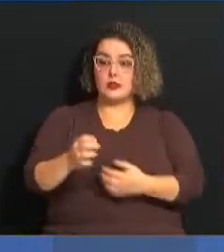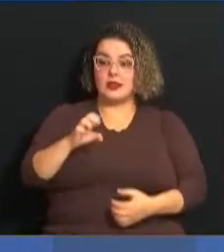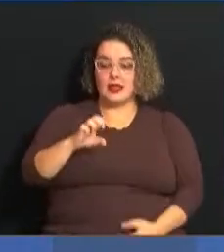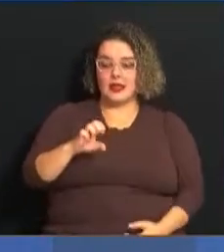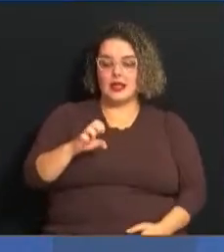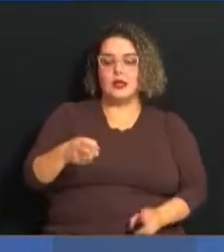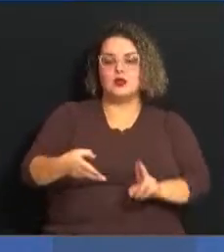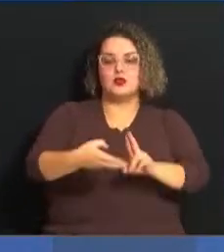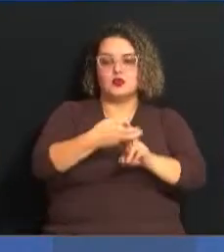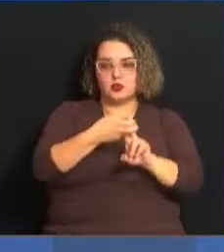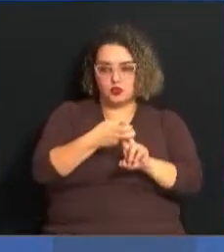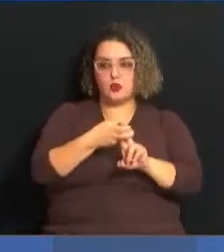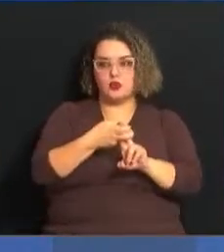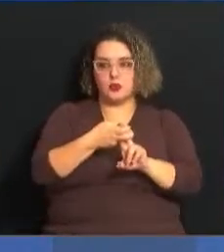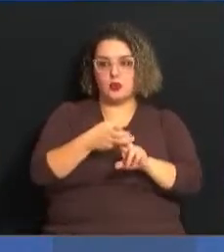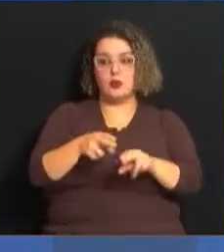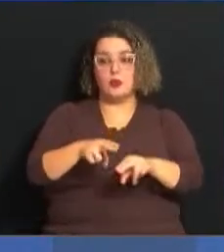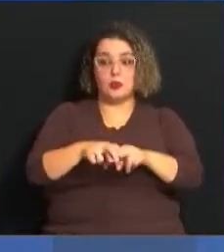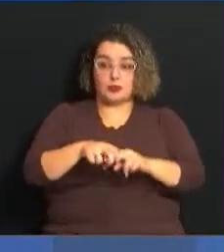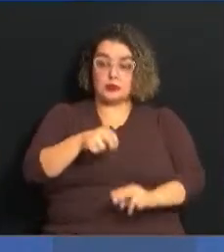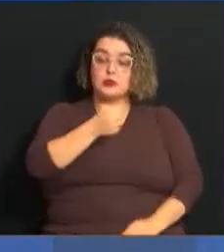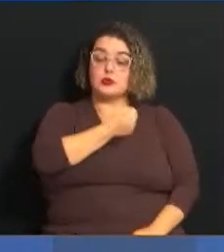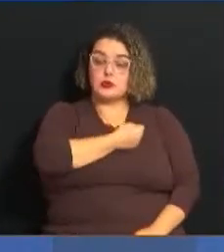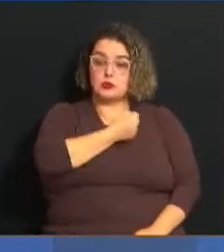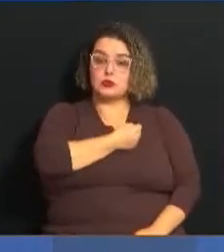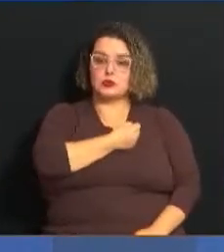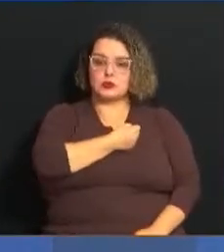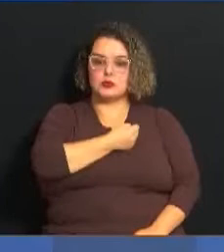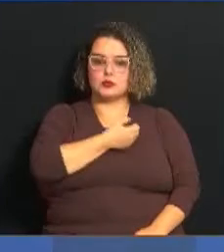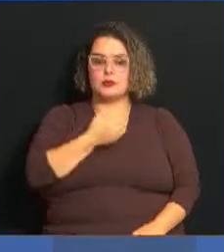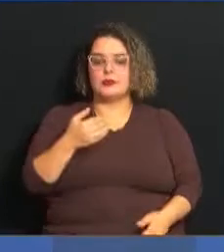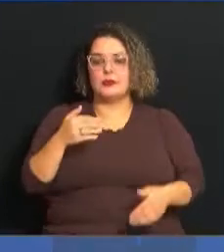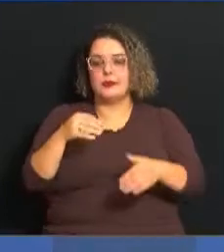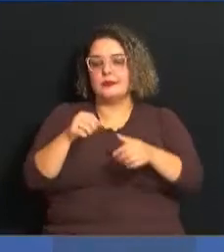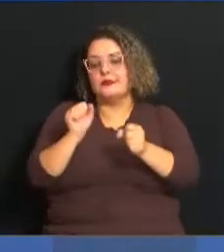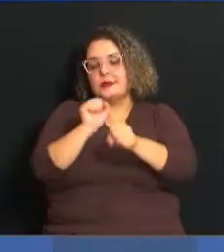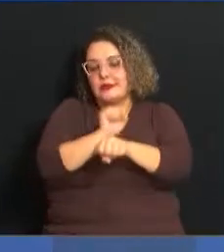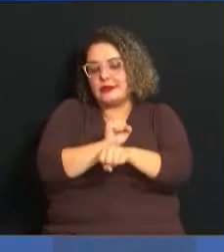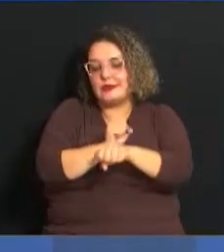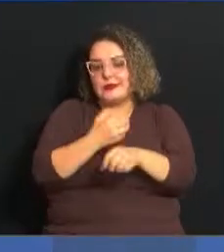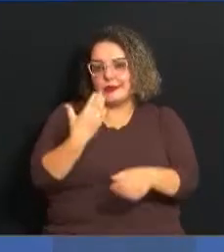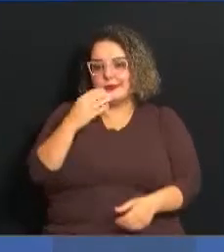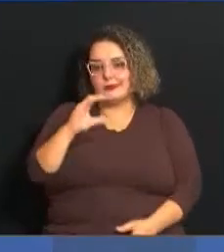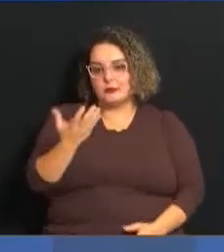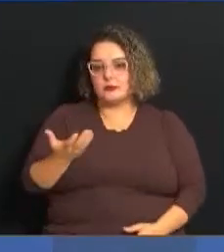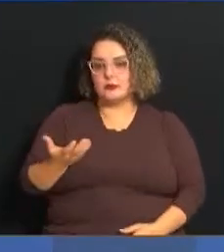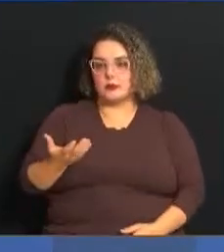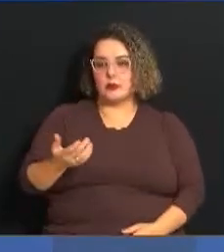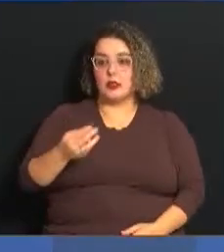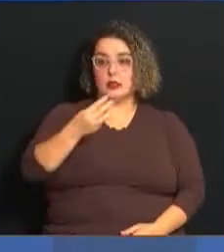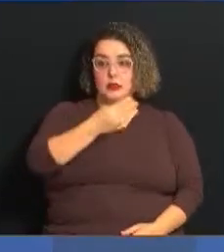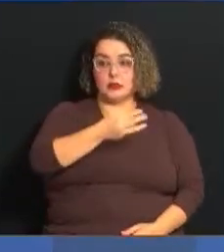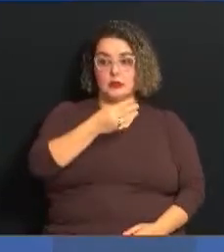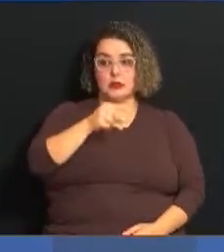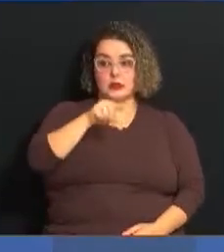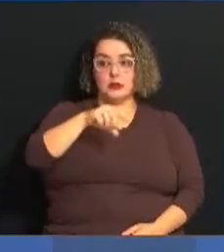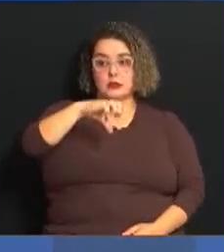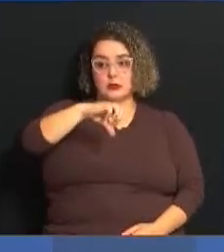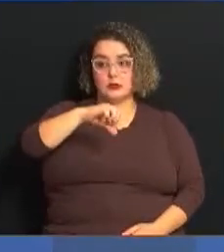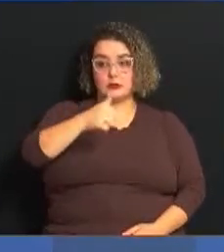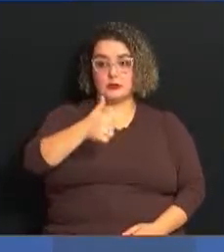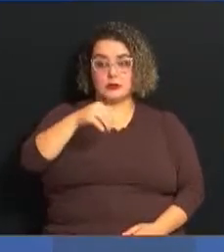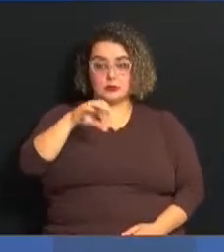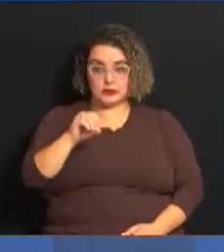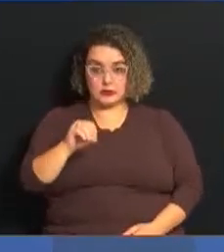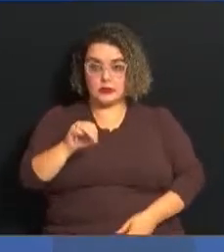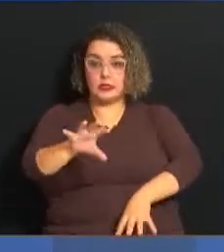por isso que talvez os números estejam subnotificados. De acordo com o Ministério da Saúde, são 33.910 novos